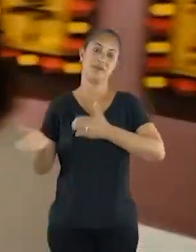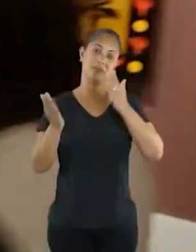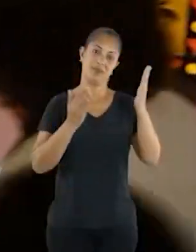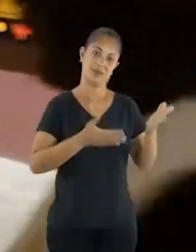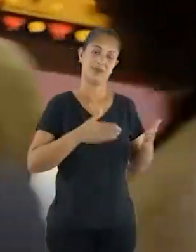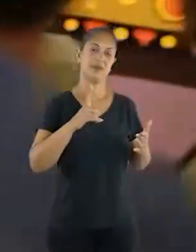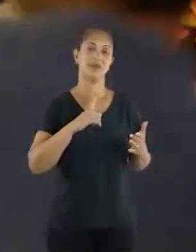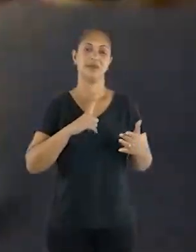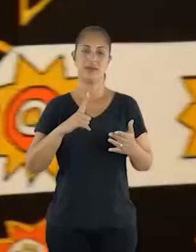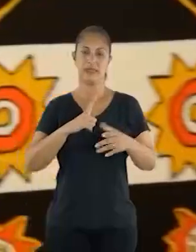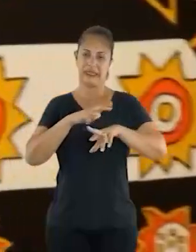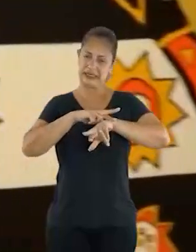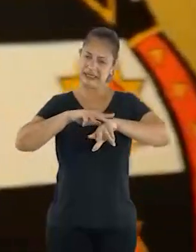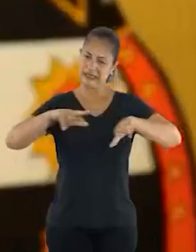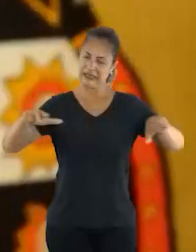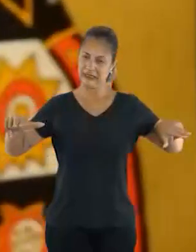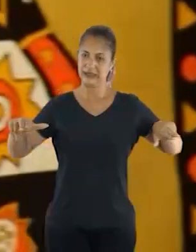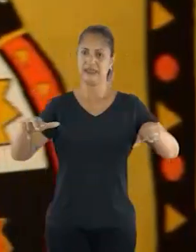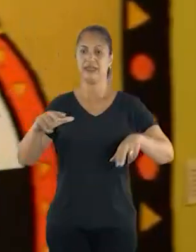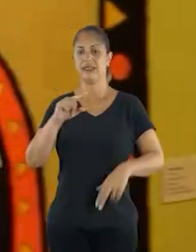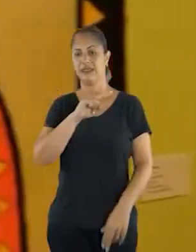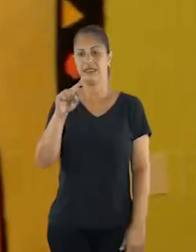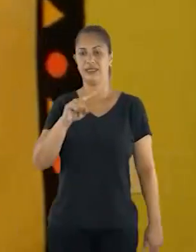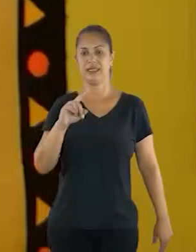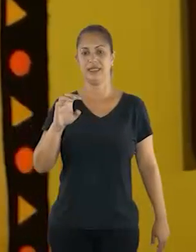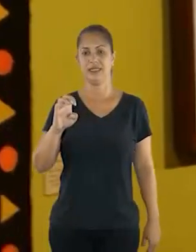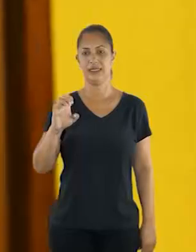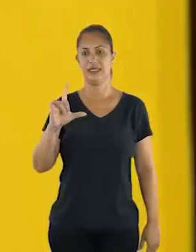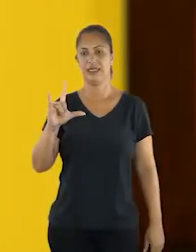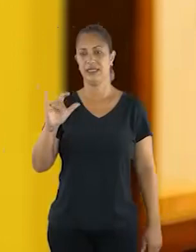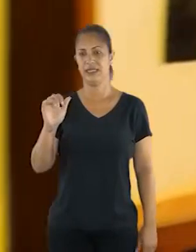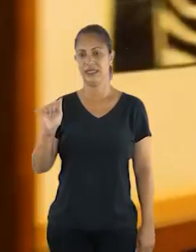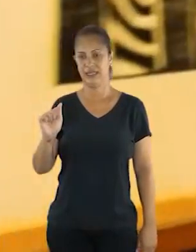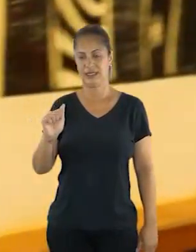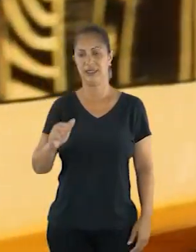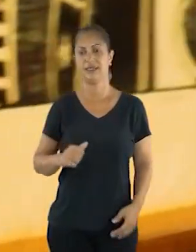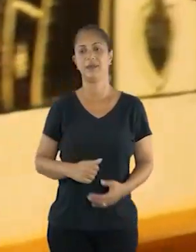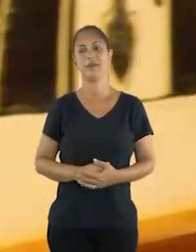tem um conjunto da Zélia.